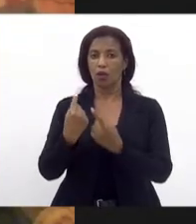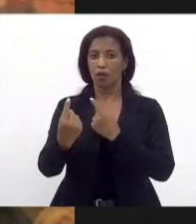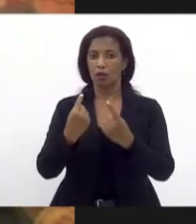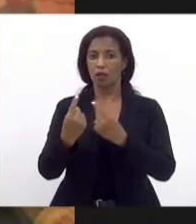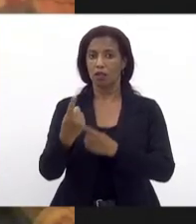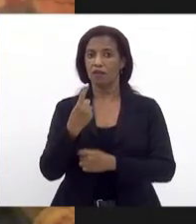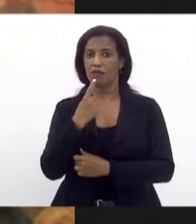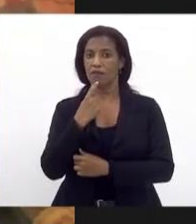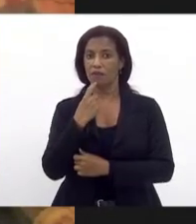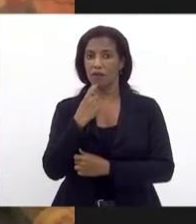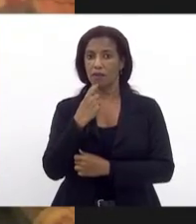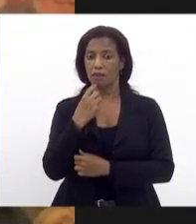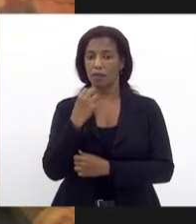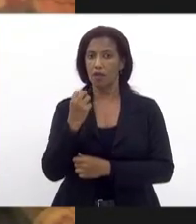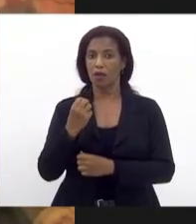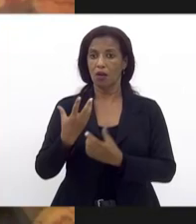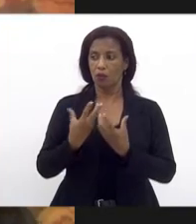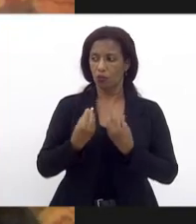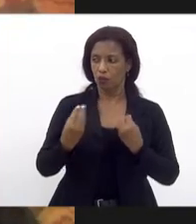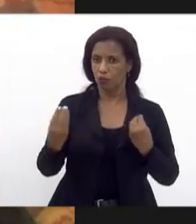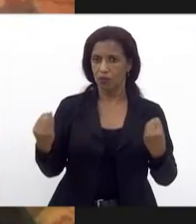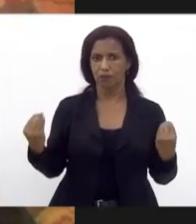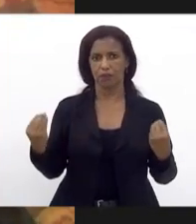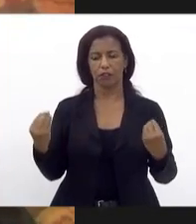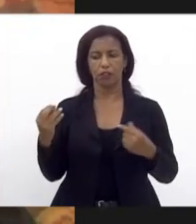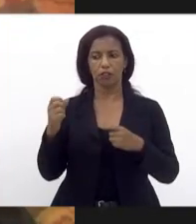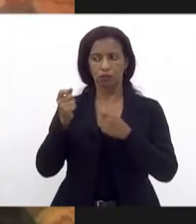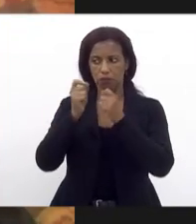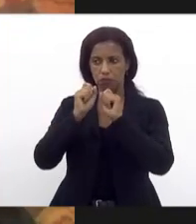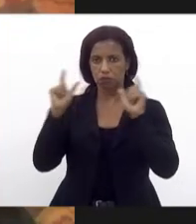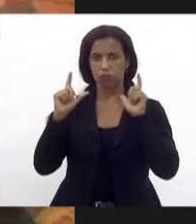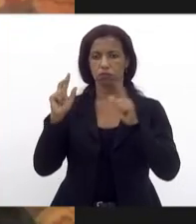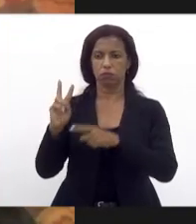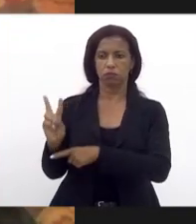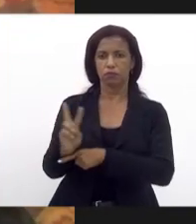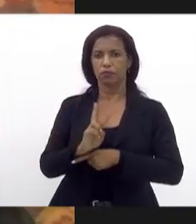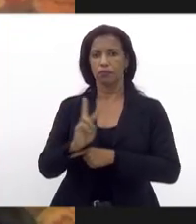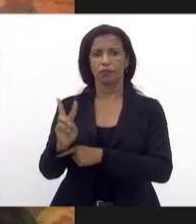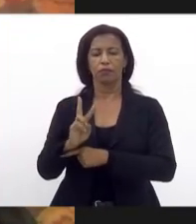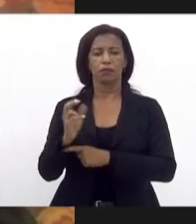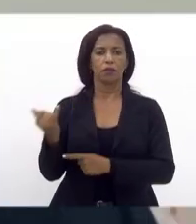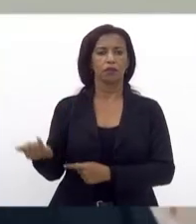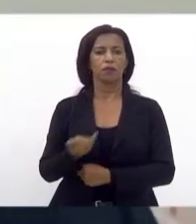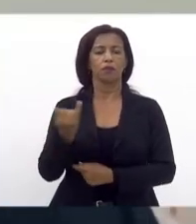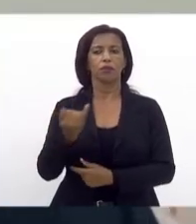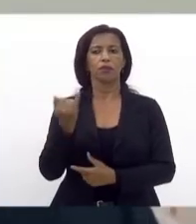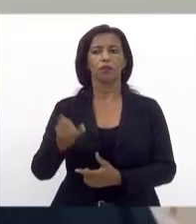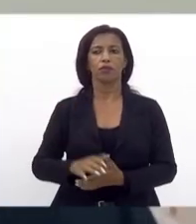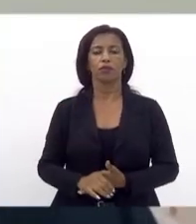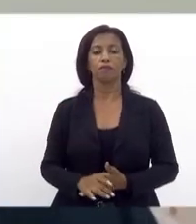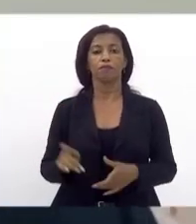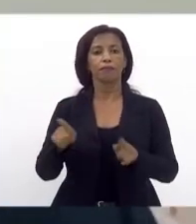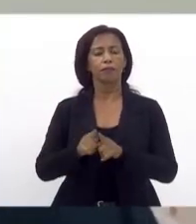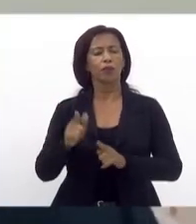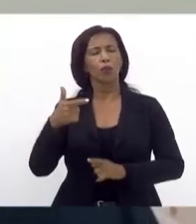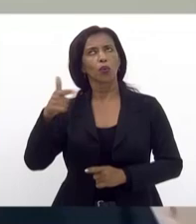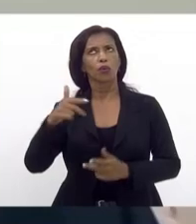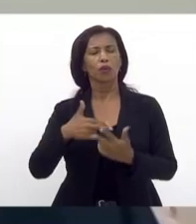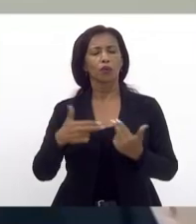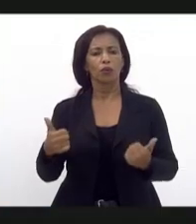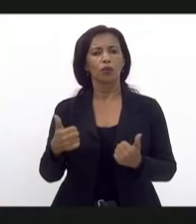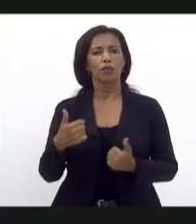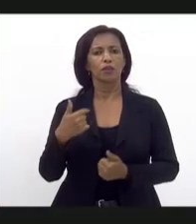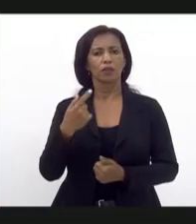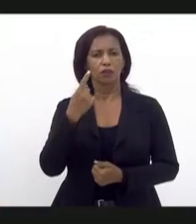fosse bastante ostensiva, tá? É uma coisa assim, muito importante. Outra coisa que está